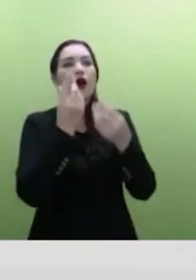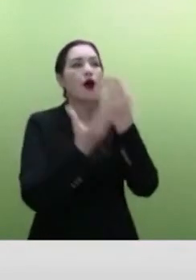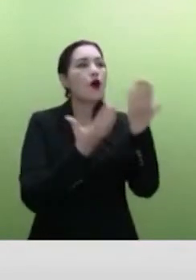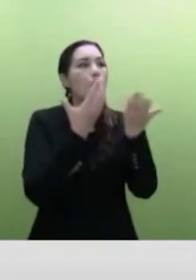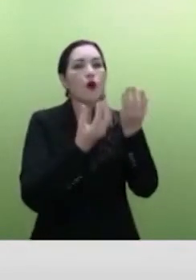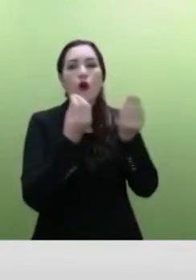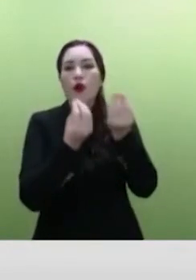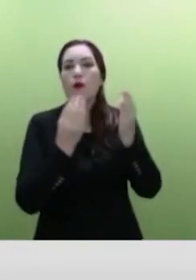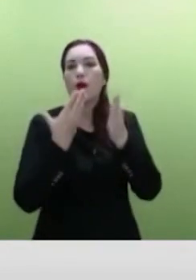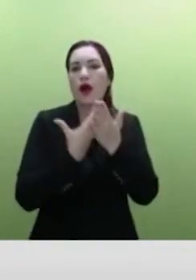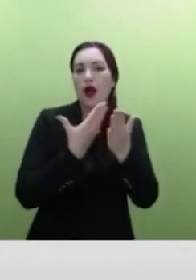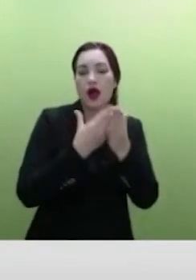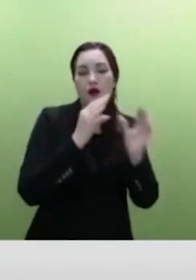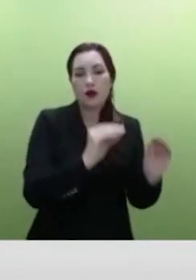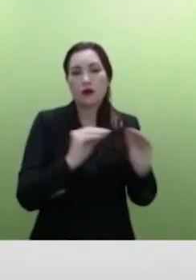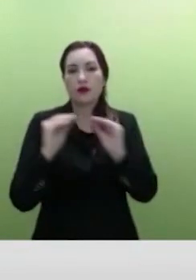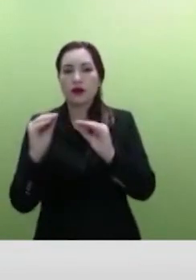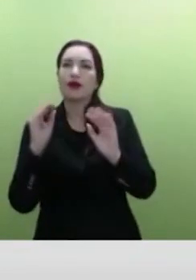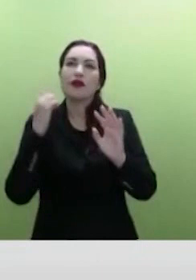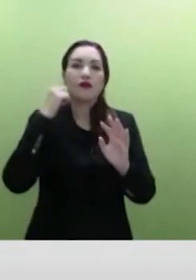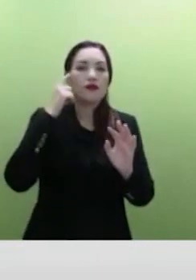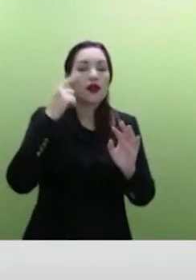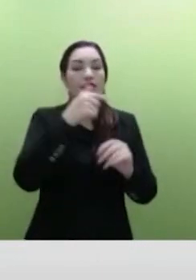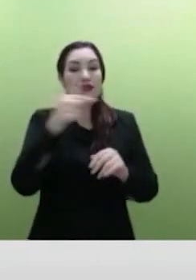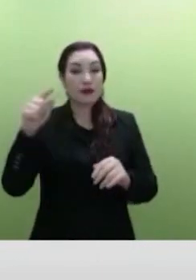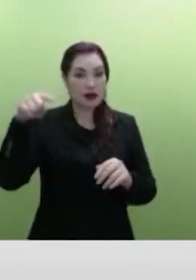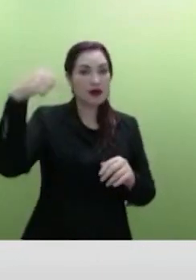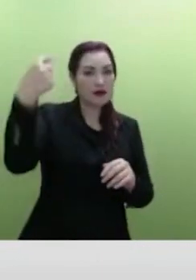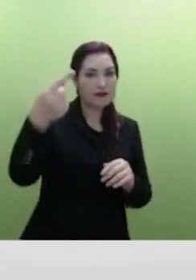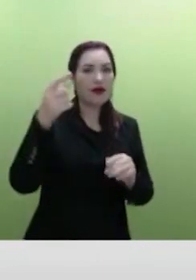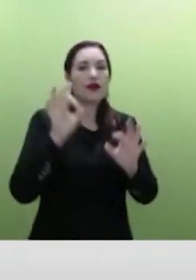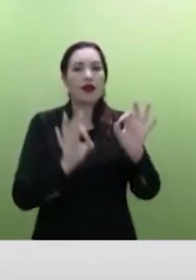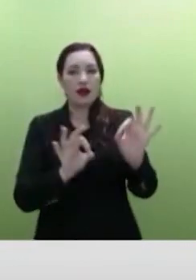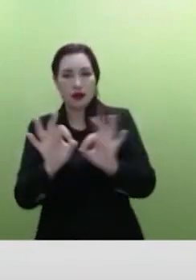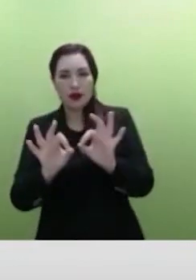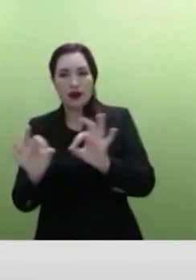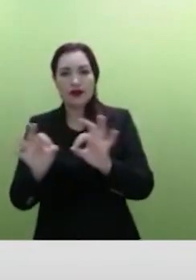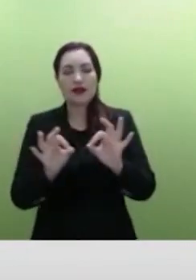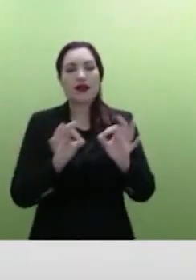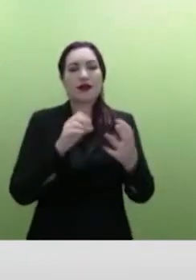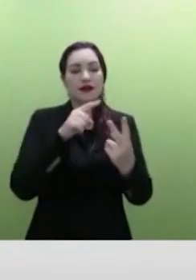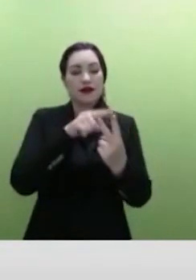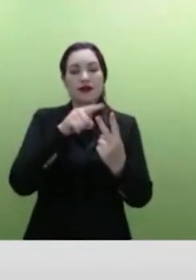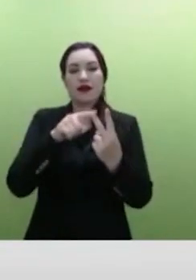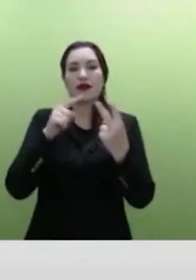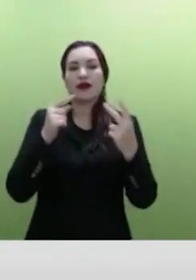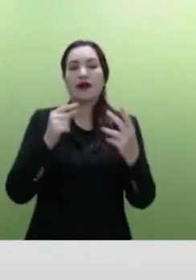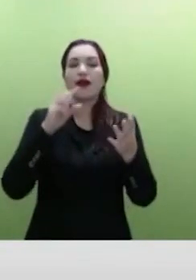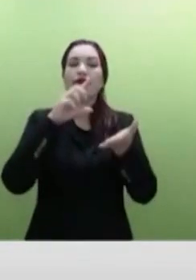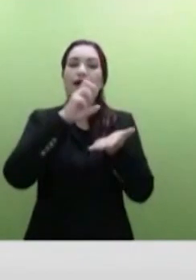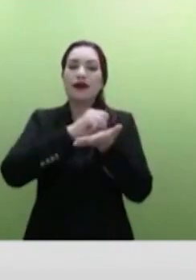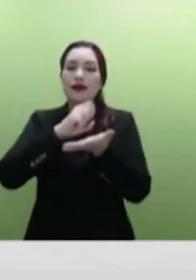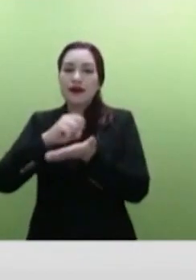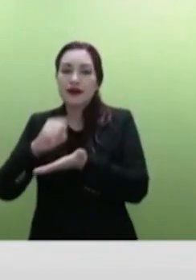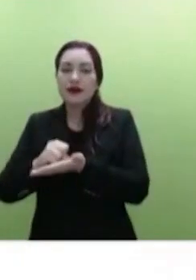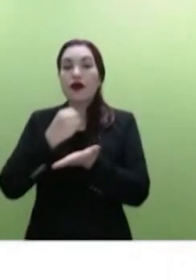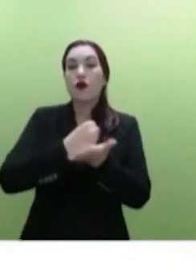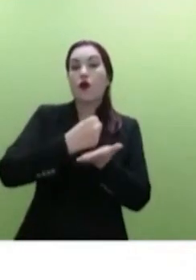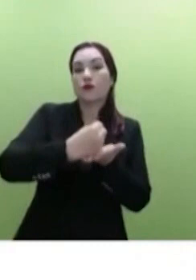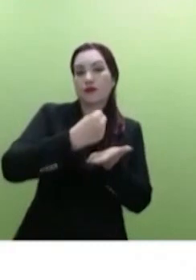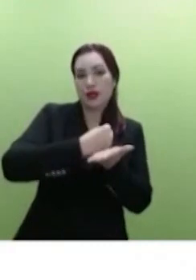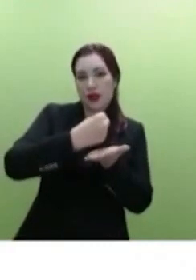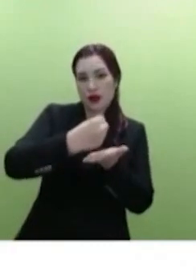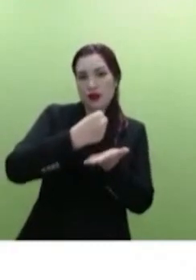esperamos aí ter até a semana que vem o encaminhamento das primeiras licitações das primeiras contratações